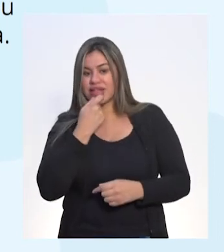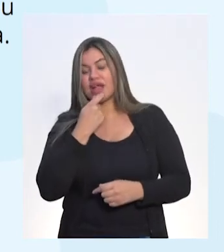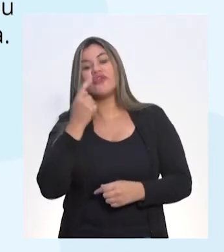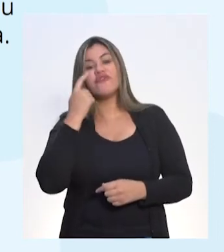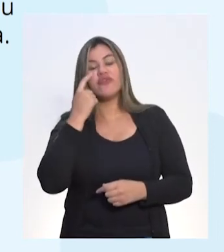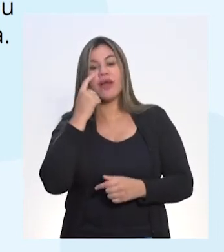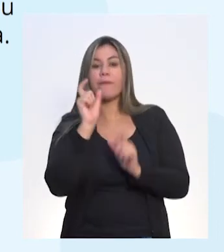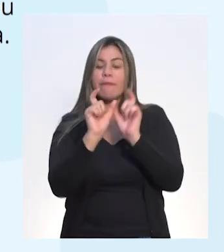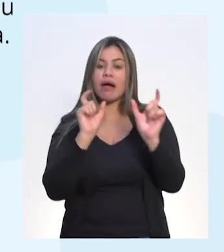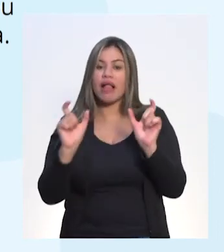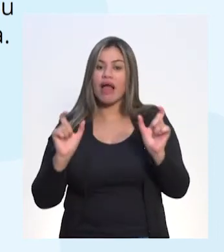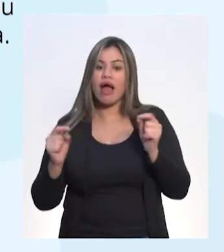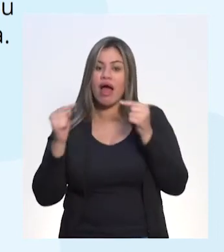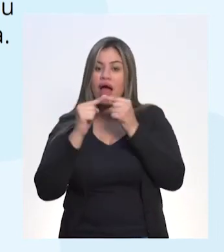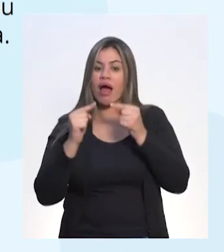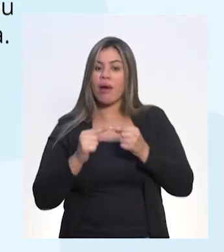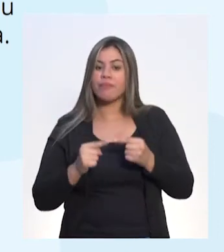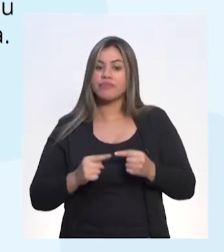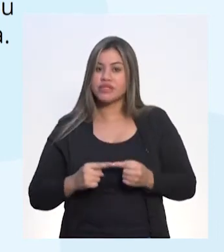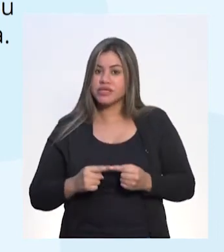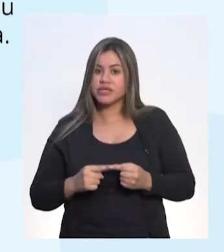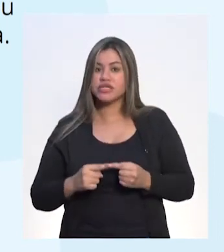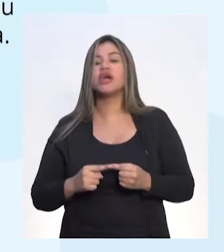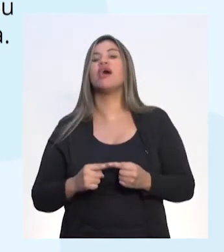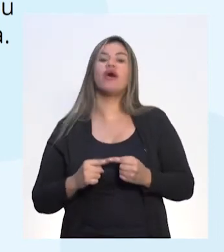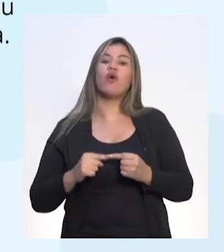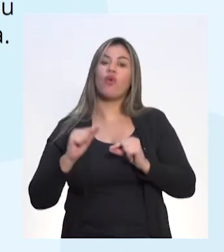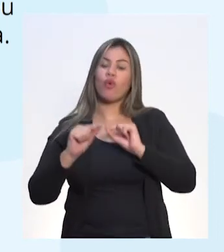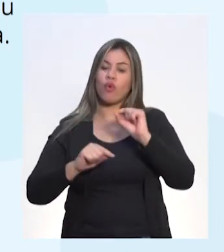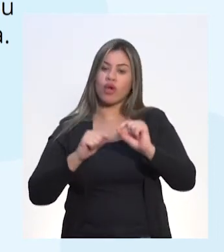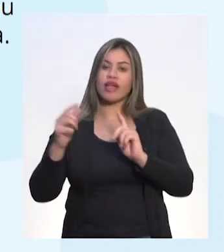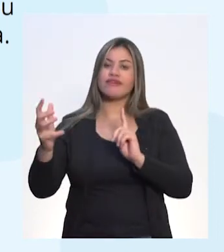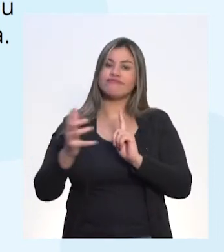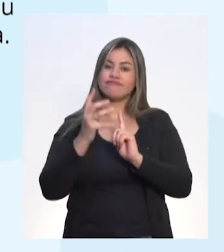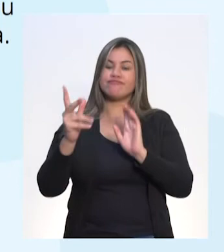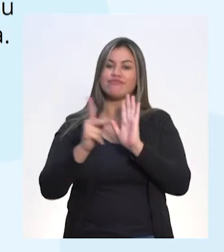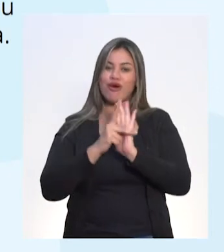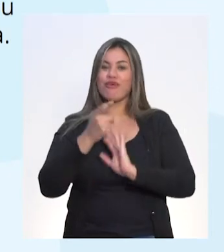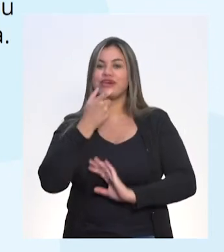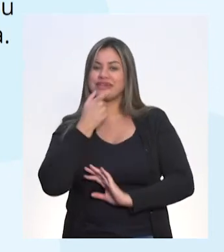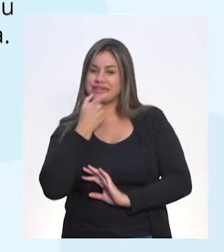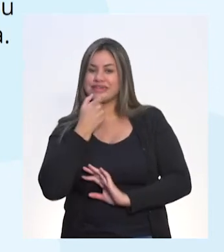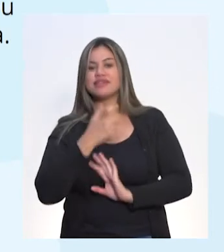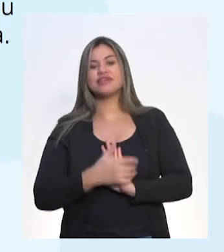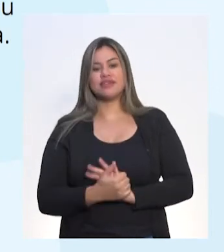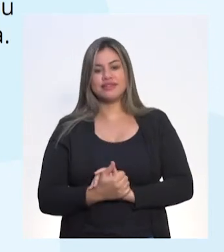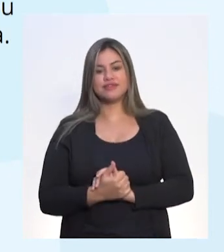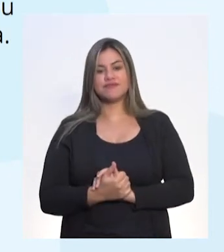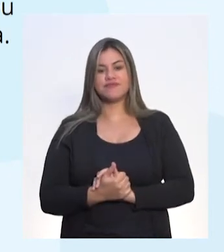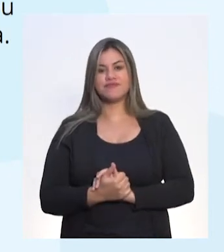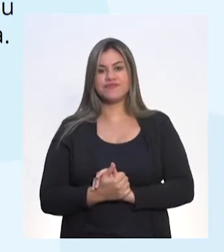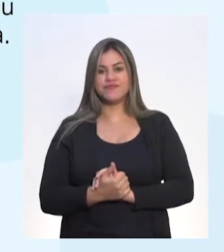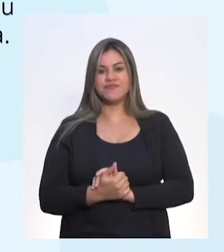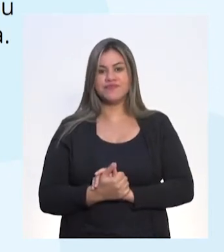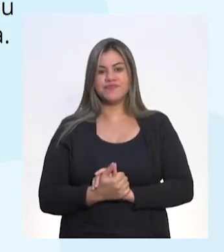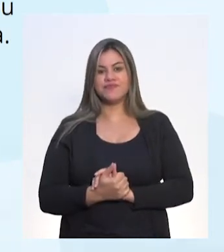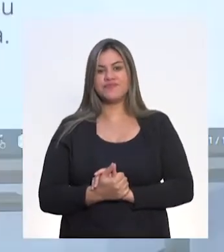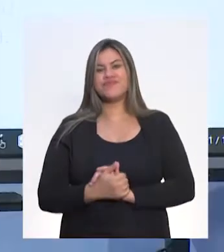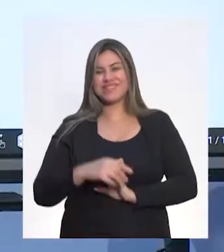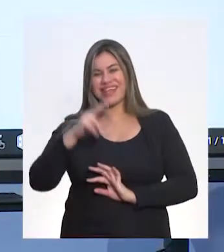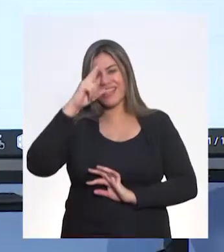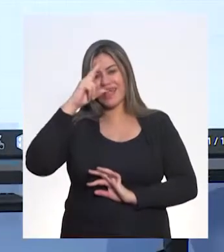que vão aparecer, que vocês veem que tem influências aí na nossa língua, né? Como aquelas palavras que eu coloquei lá antes.